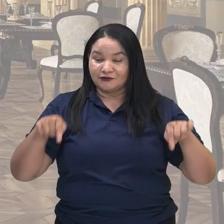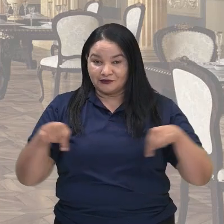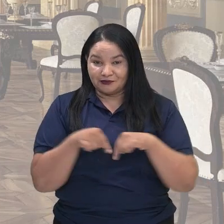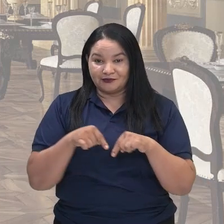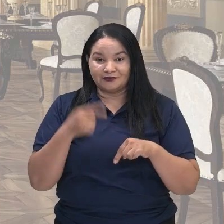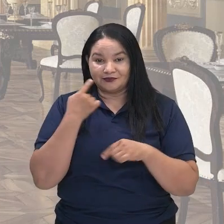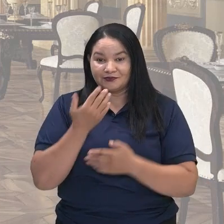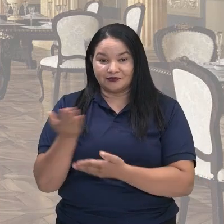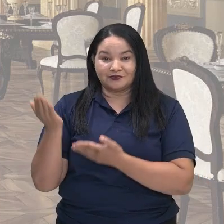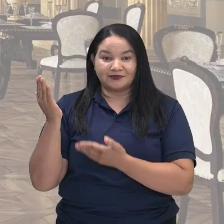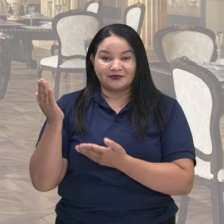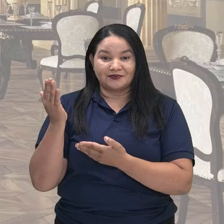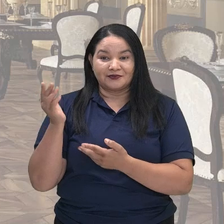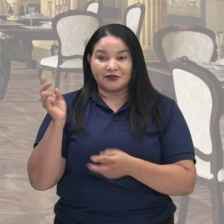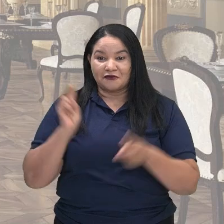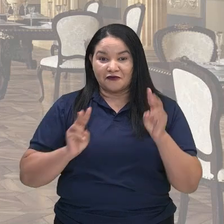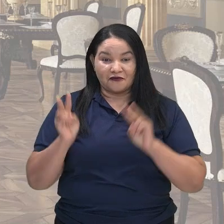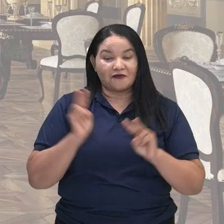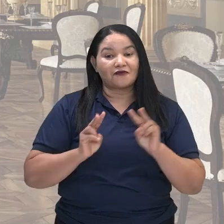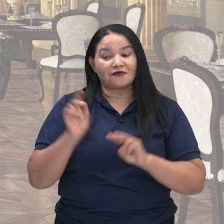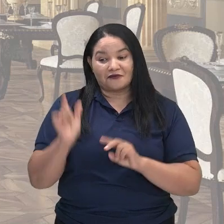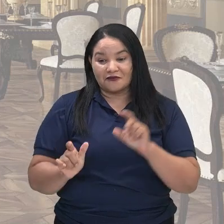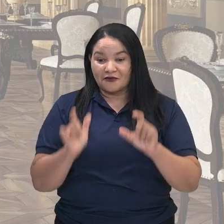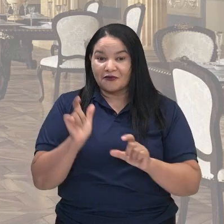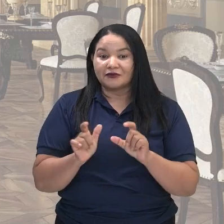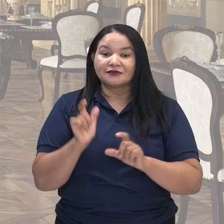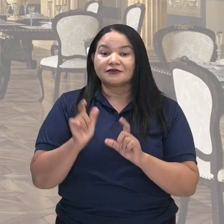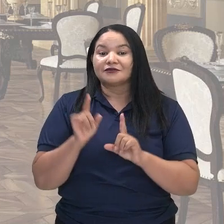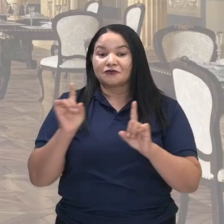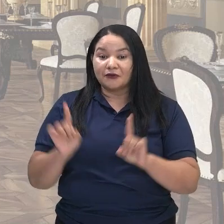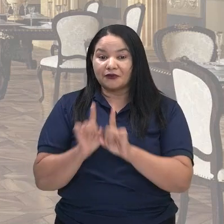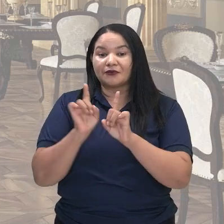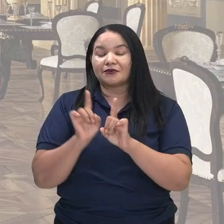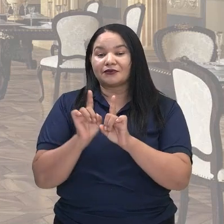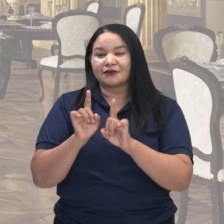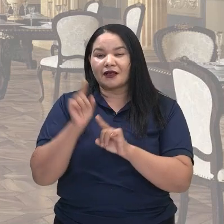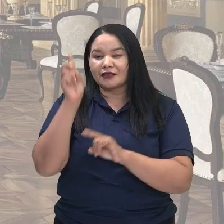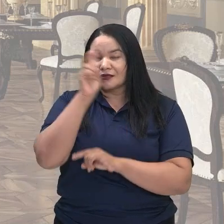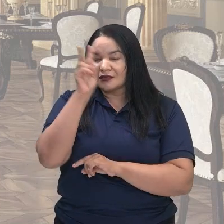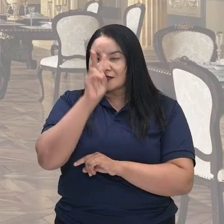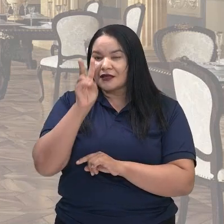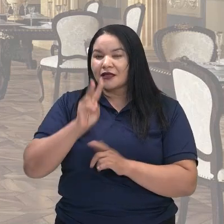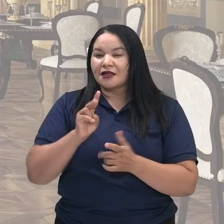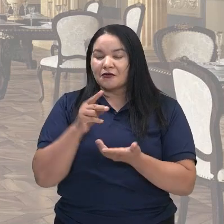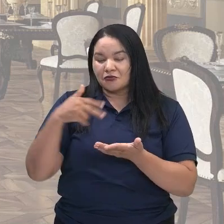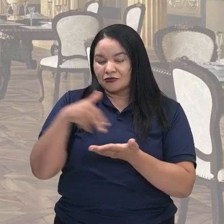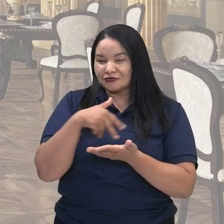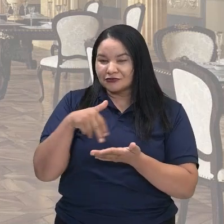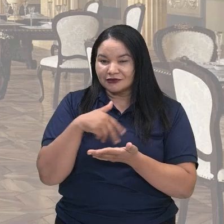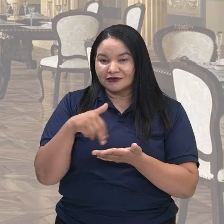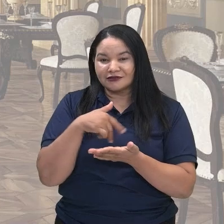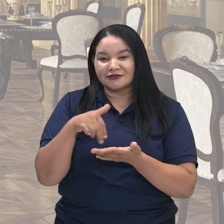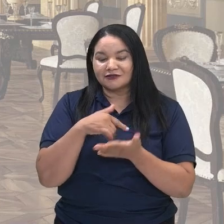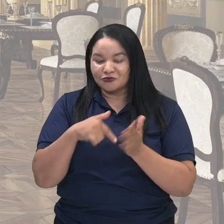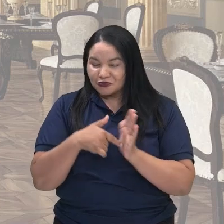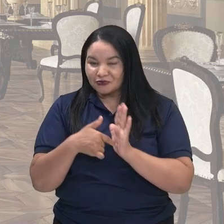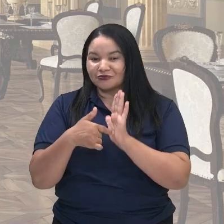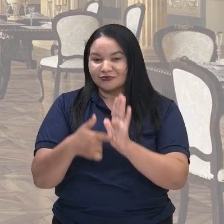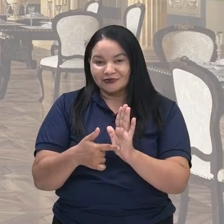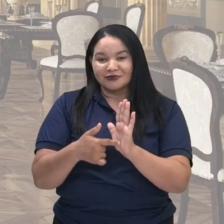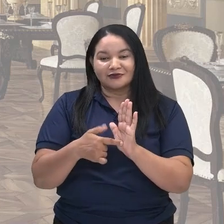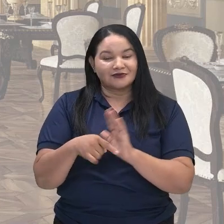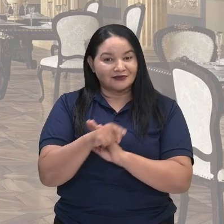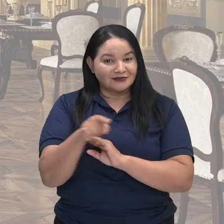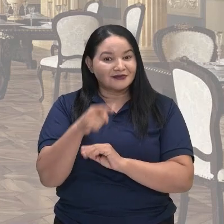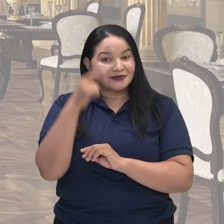já observem aqui os nossos personagens. Vocês lembram aí qual foi a dança que eles apresentaram para a gente? Foi